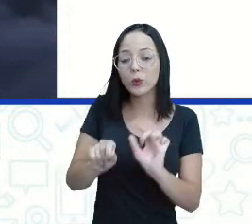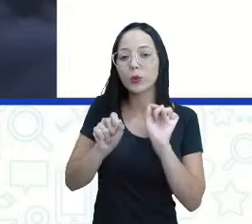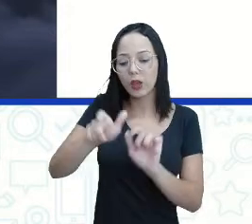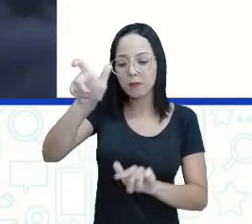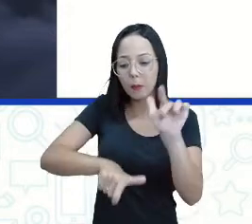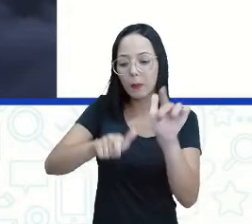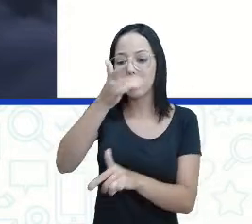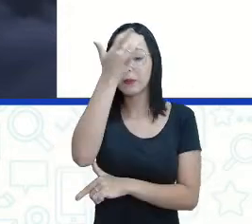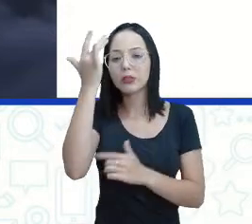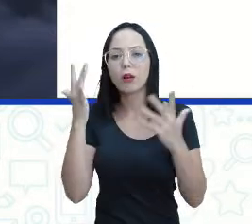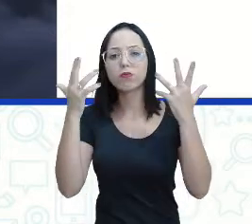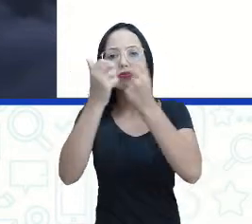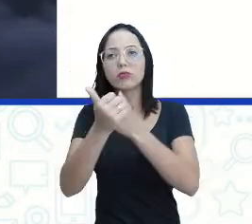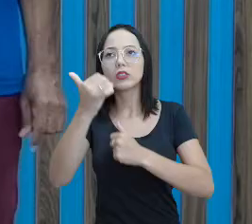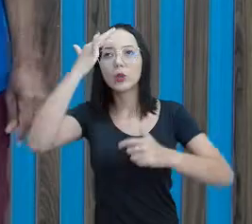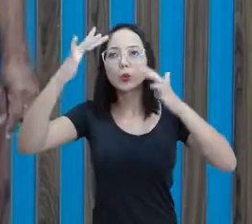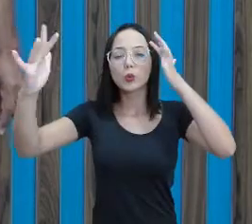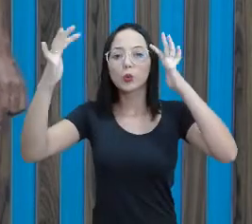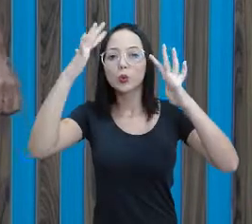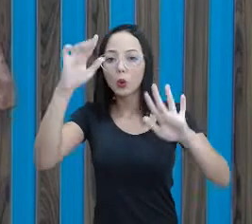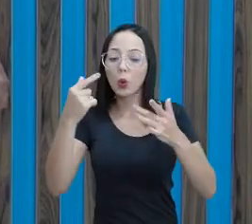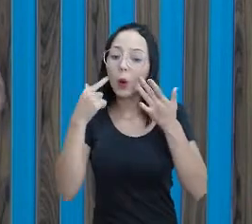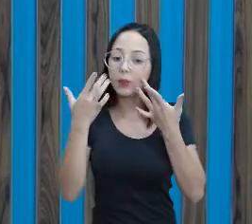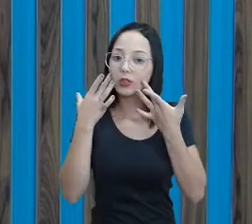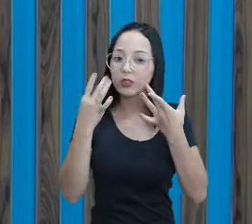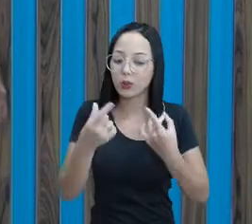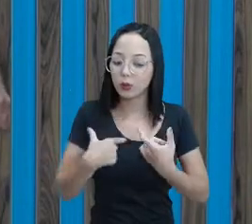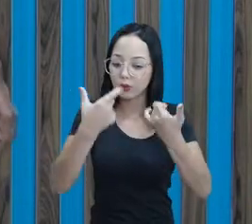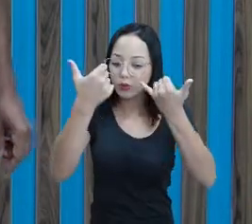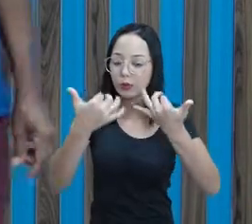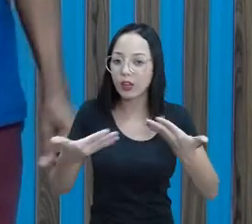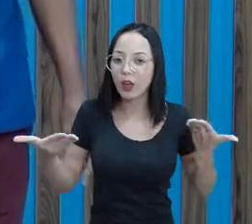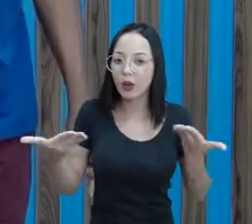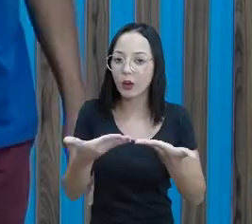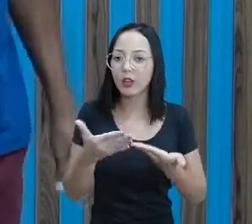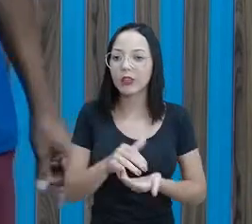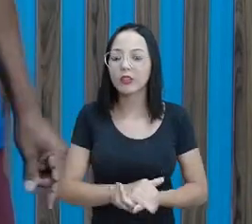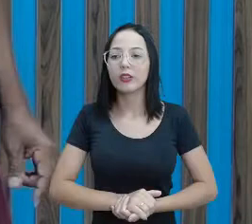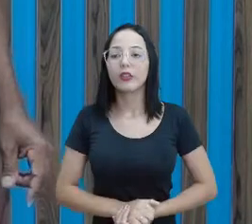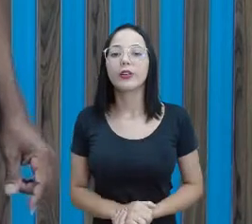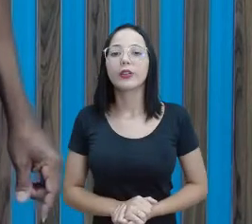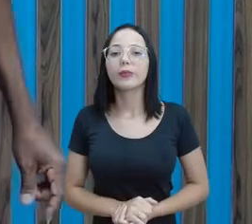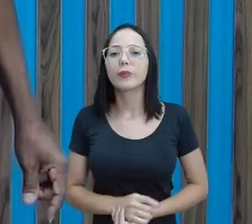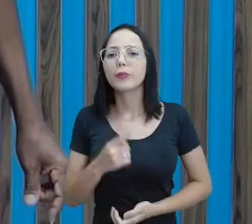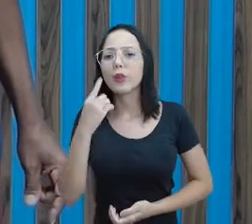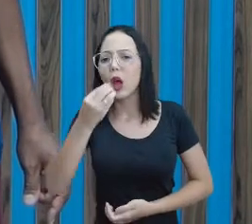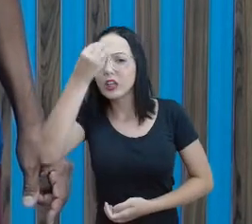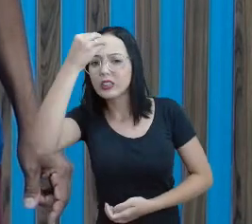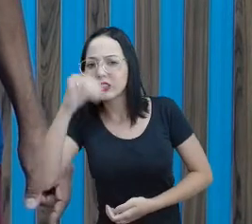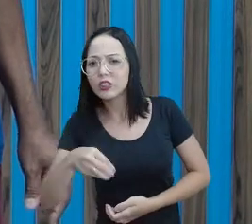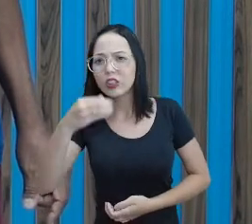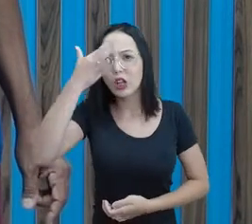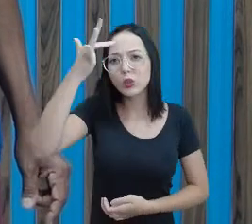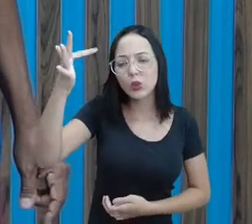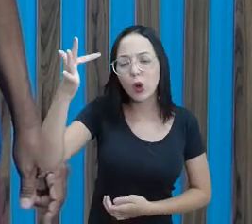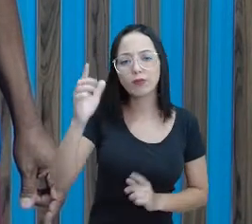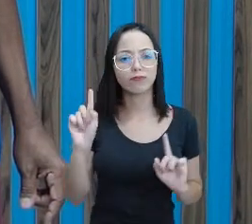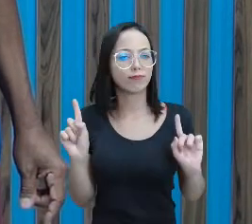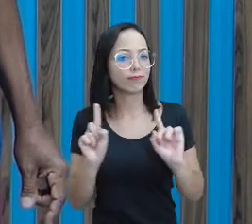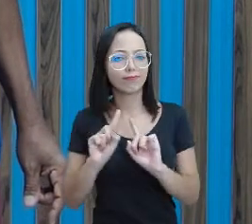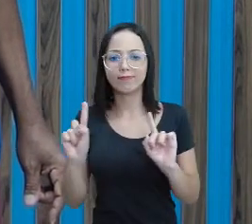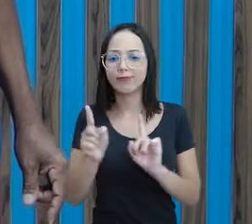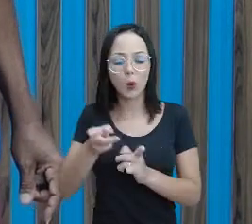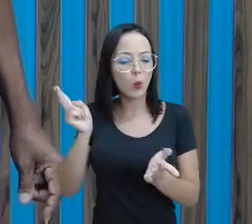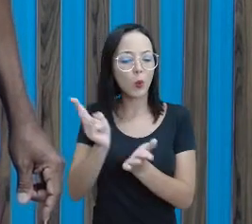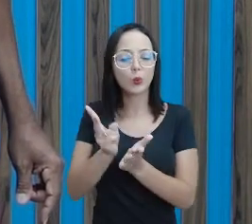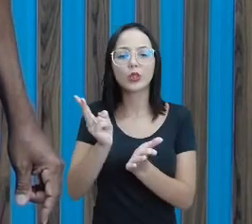acreditam na beleza dos teus sonhos. Preste atenção no que eu vou dizer aqui agora. Meu irmão, desista de ter sonhos não, cara. Tá?